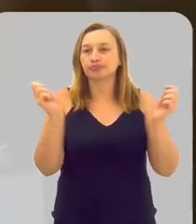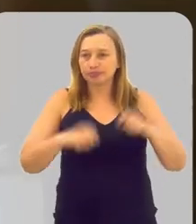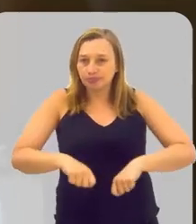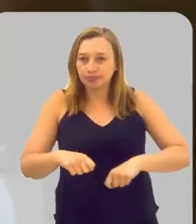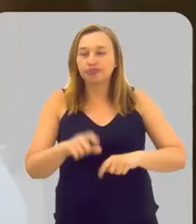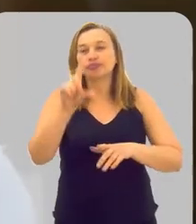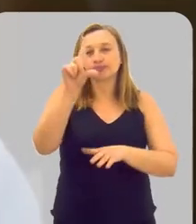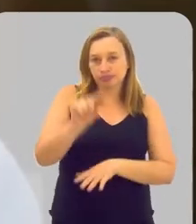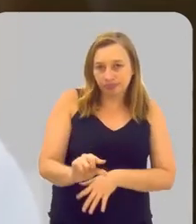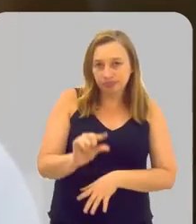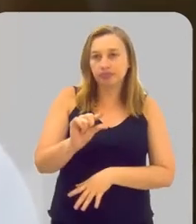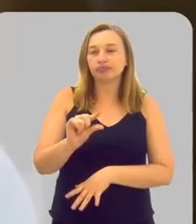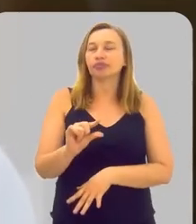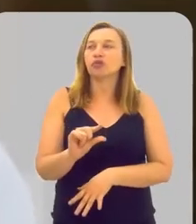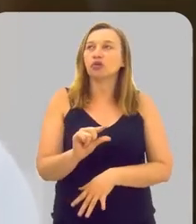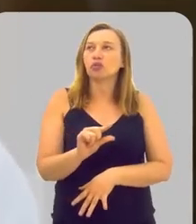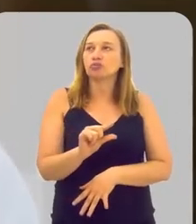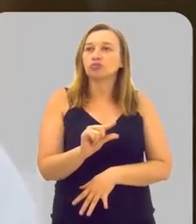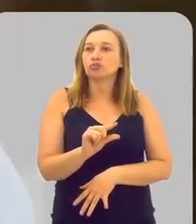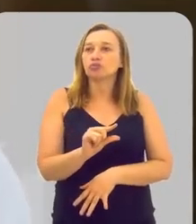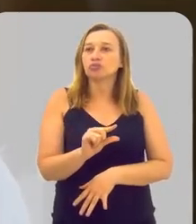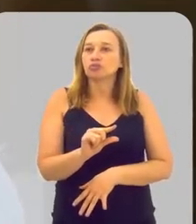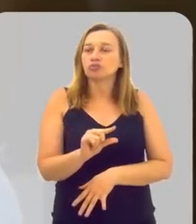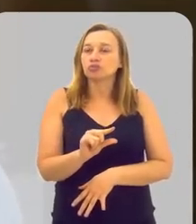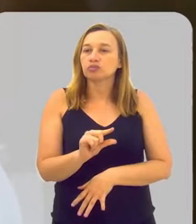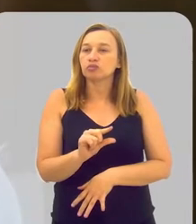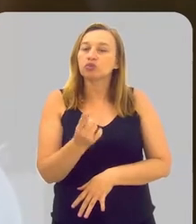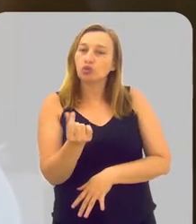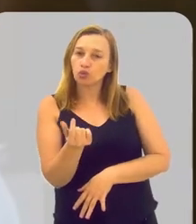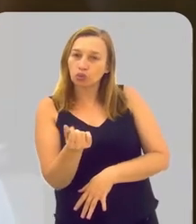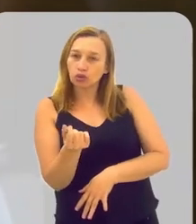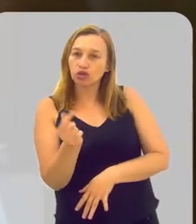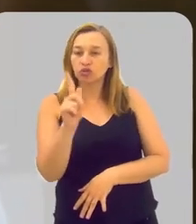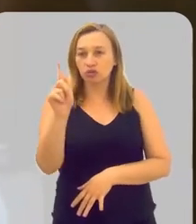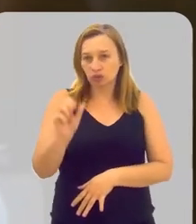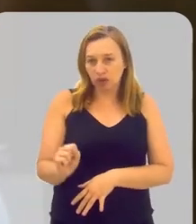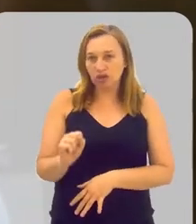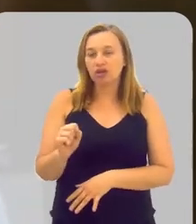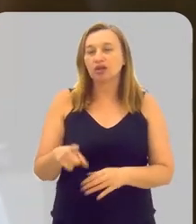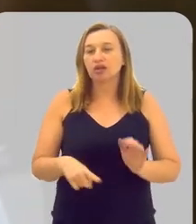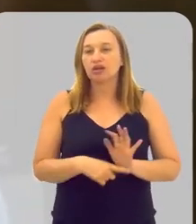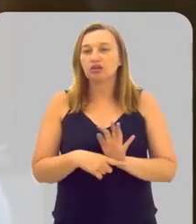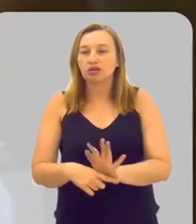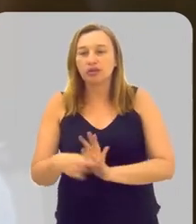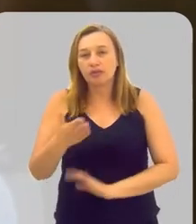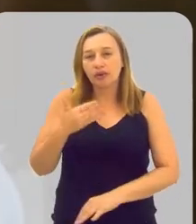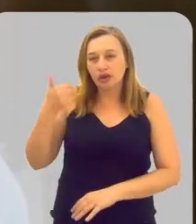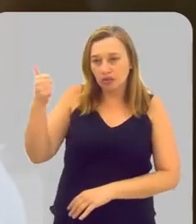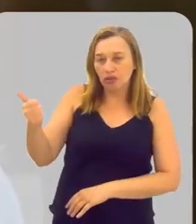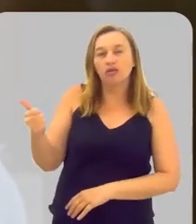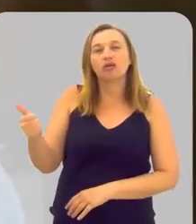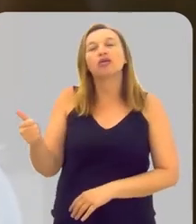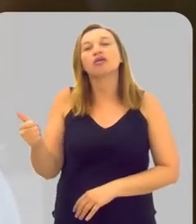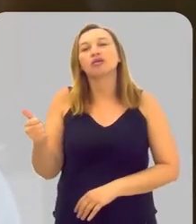então, potencialmente reduzir, né, o preço do gás e atender